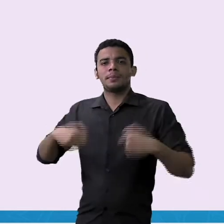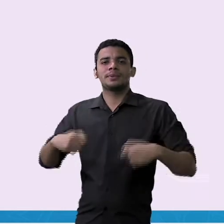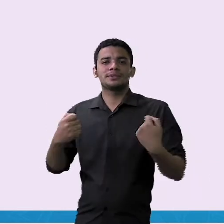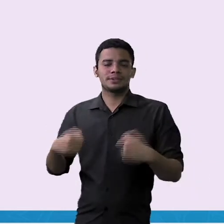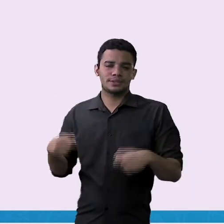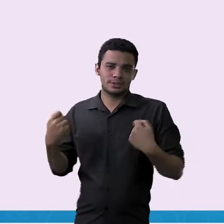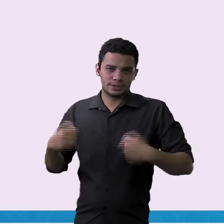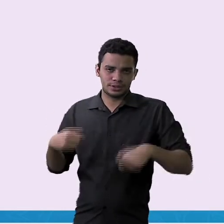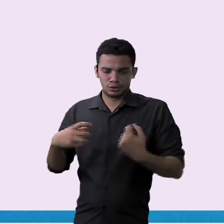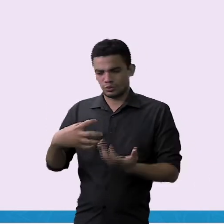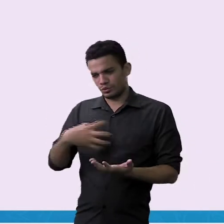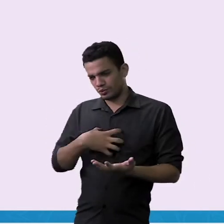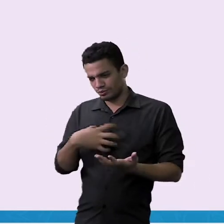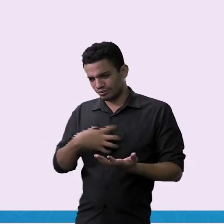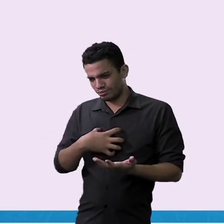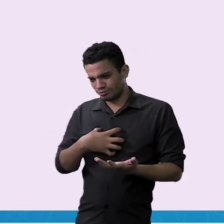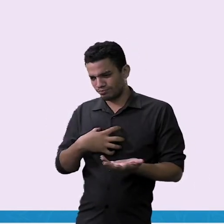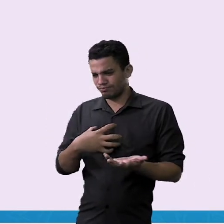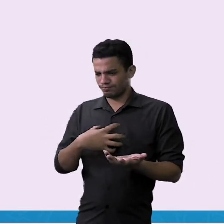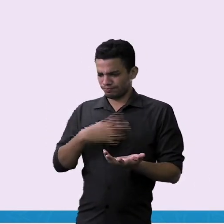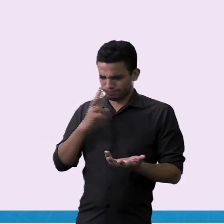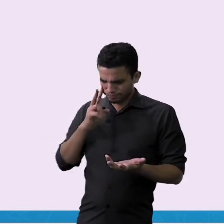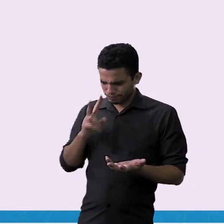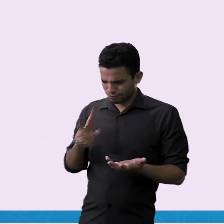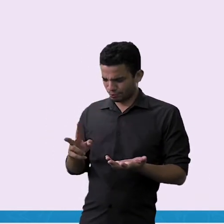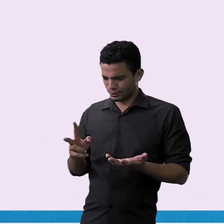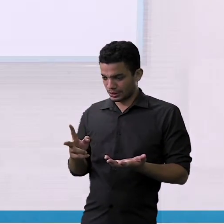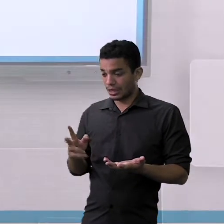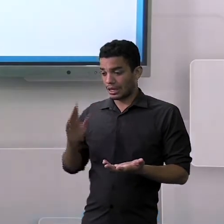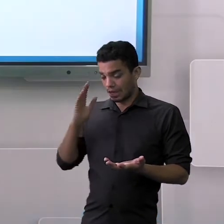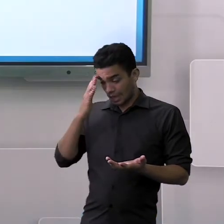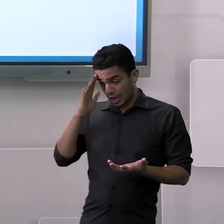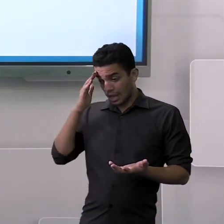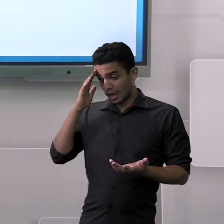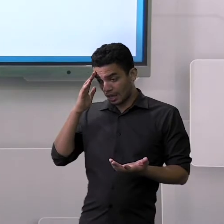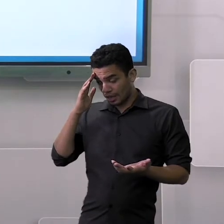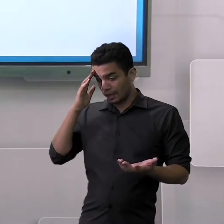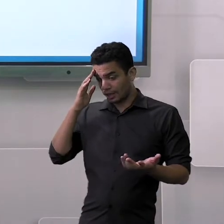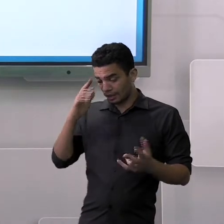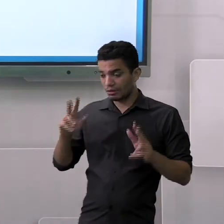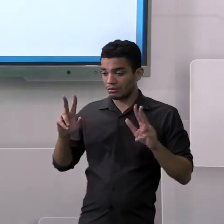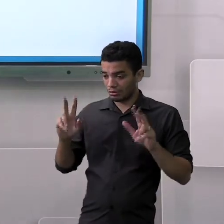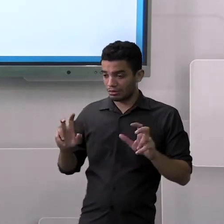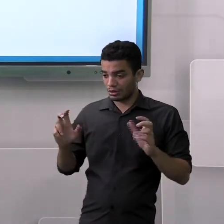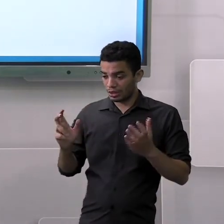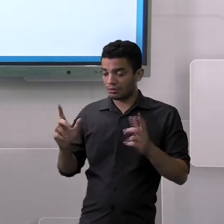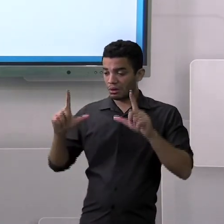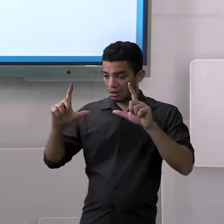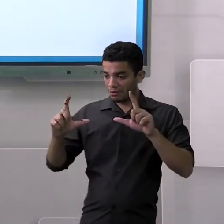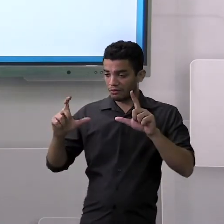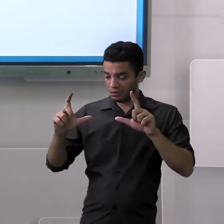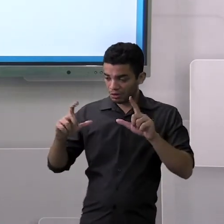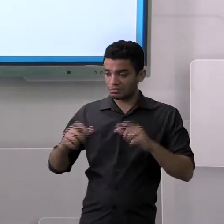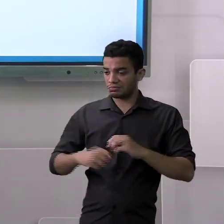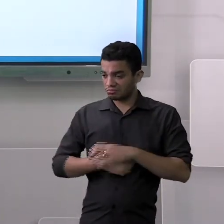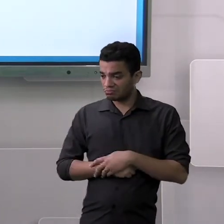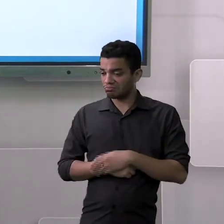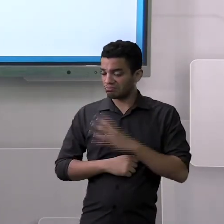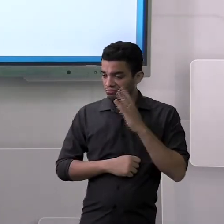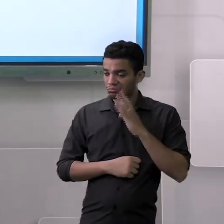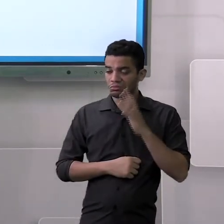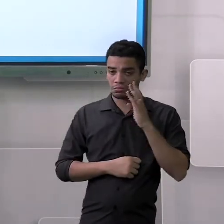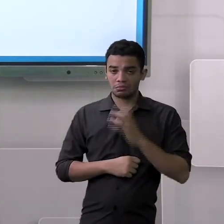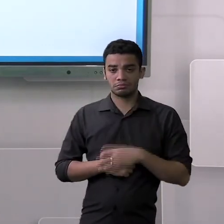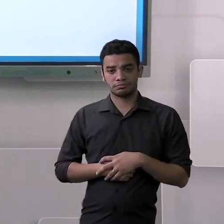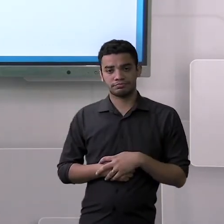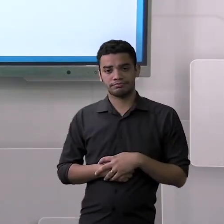já olha, você já sabe do que aquele anúncio quer falar. Eles têm verbos